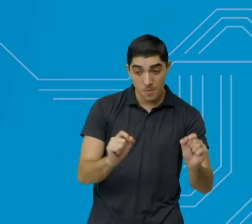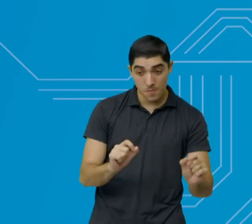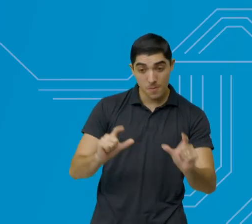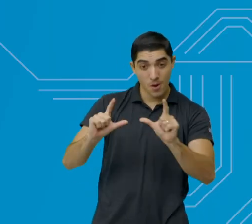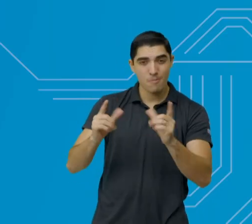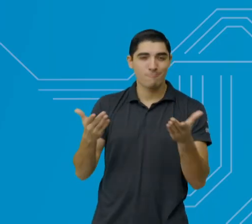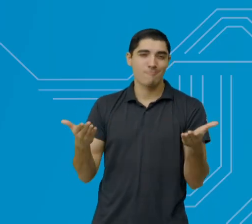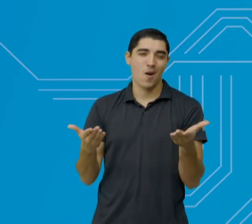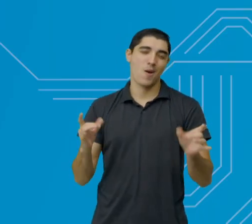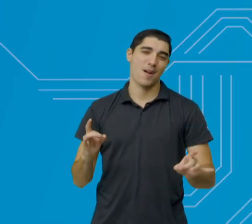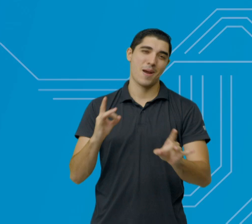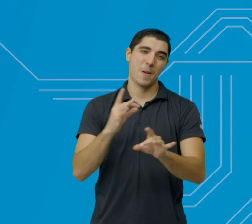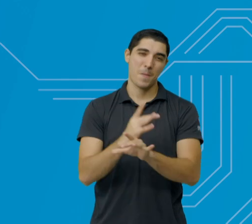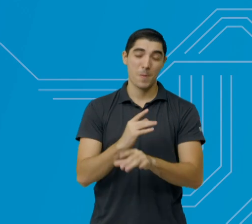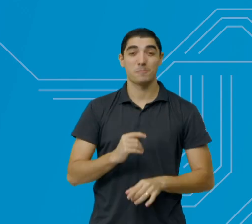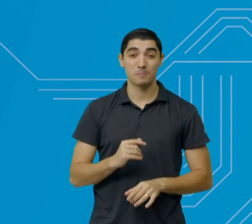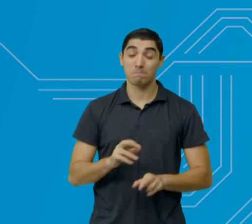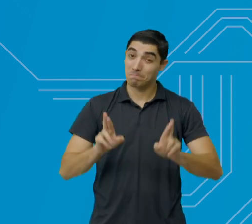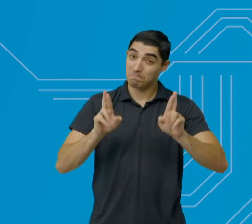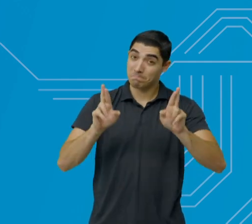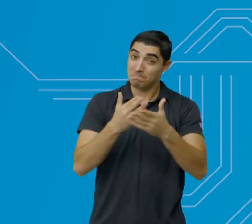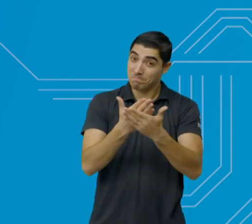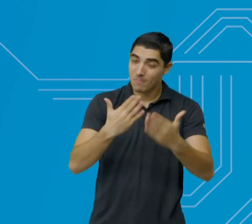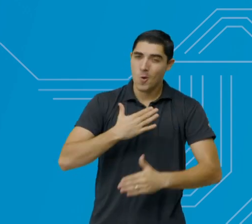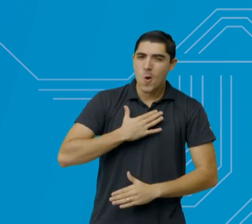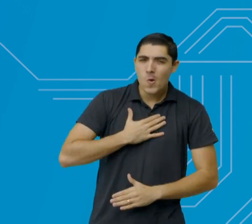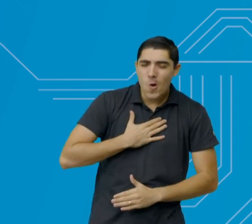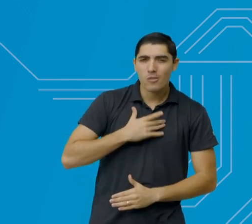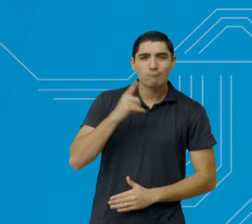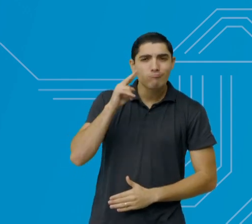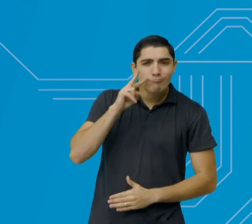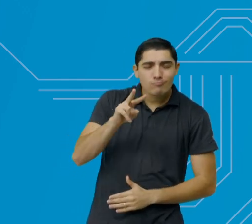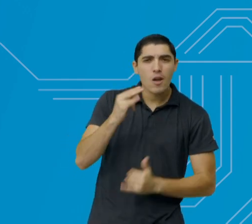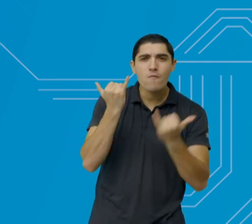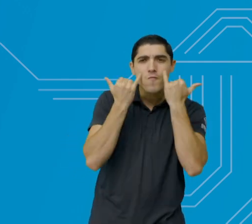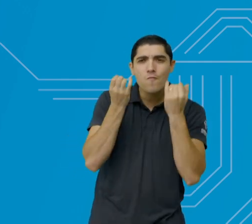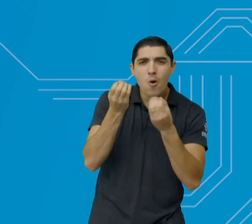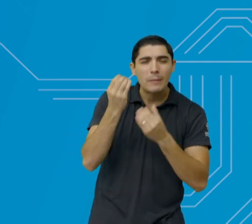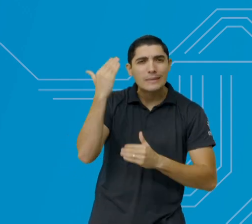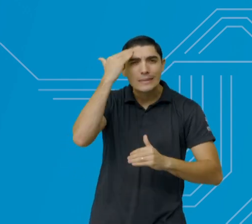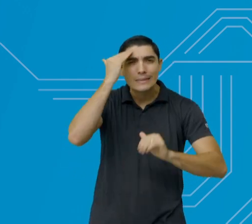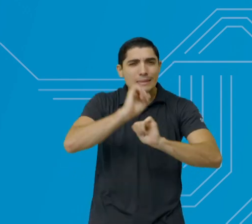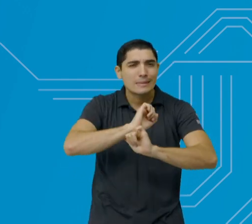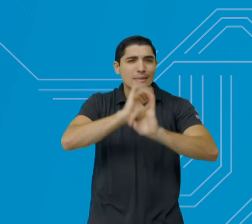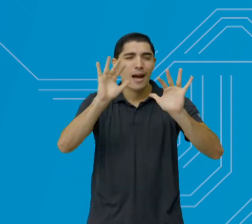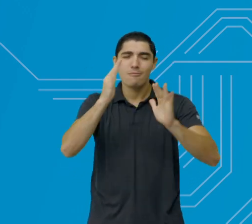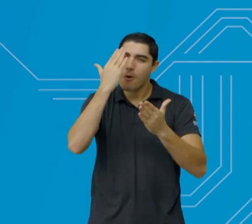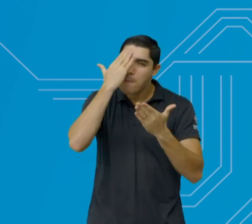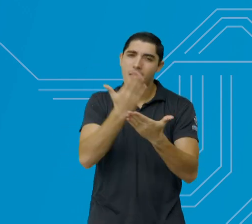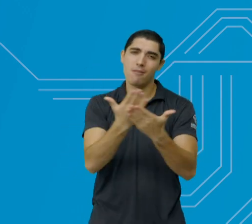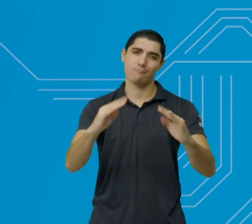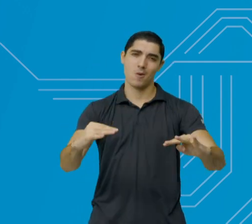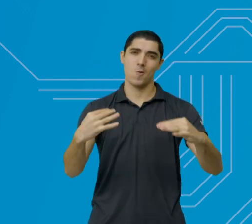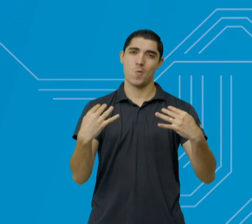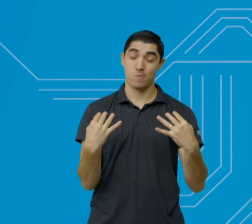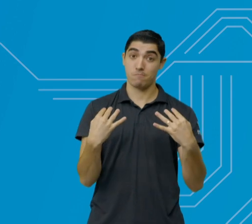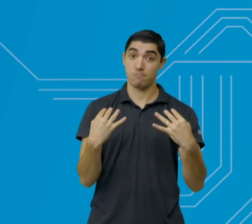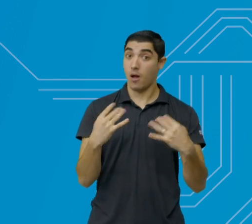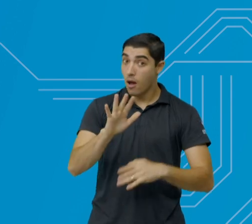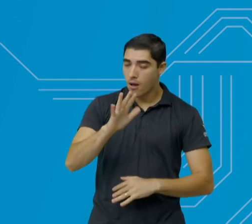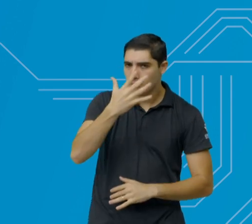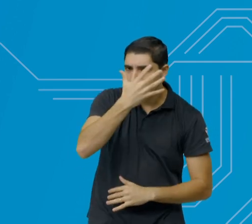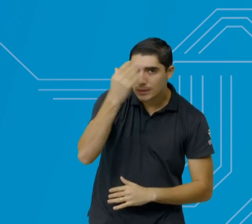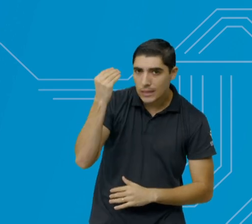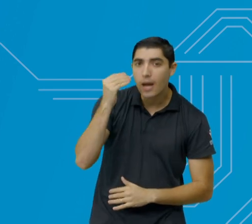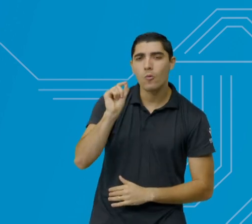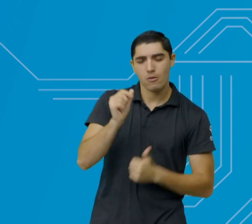E o Semana Legislativa chegou ao fim. Espero que você tenha aproveitado todas as informações do programa. Muito obrigada pela sua